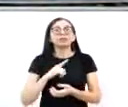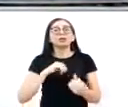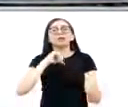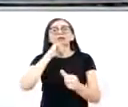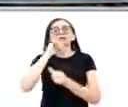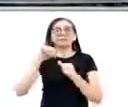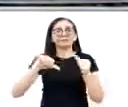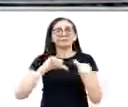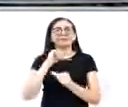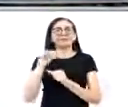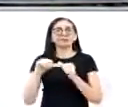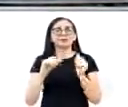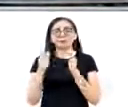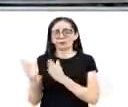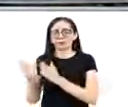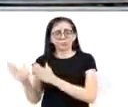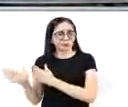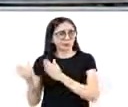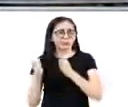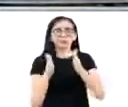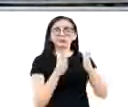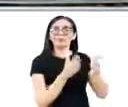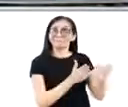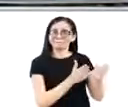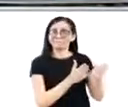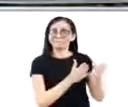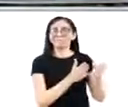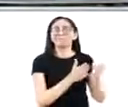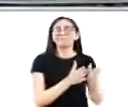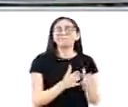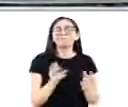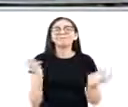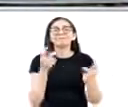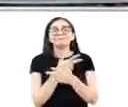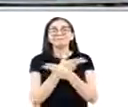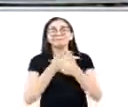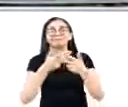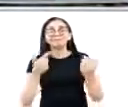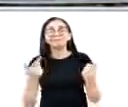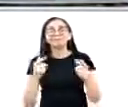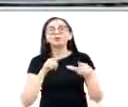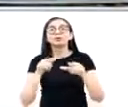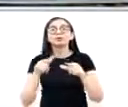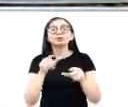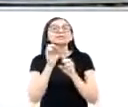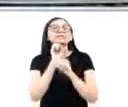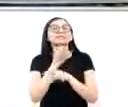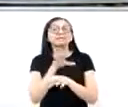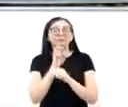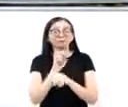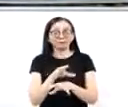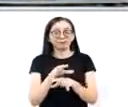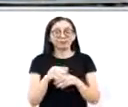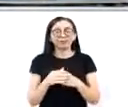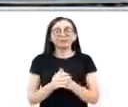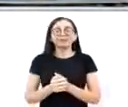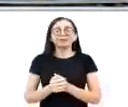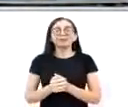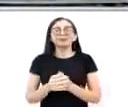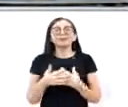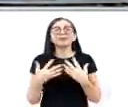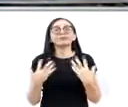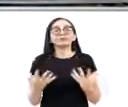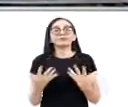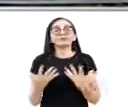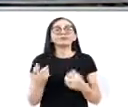mudanças, muitas coisas serão redirecionadas, muitas formas de trabalho também serão redirecionadas. E aqui eu